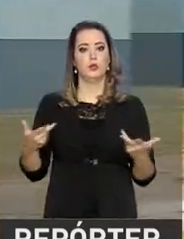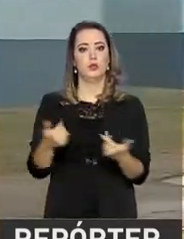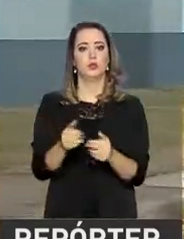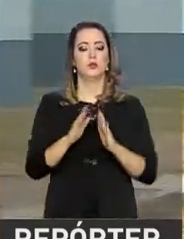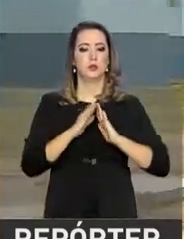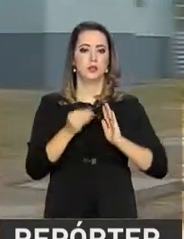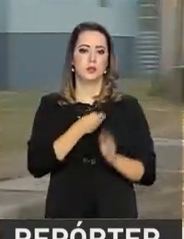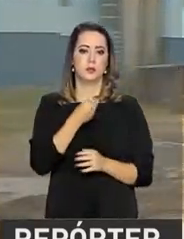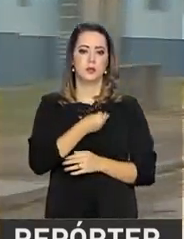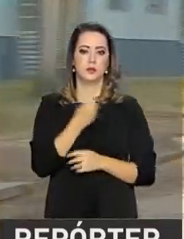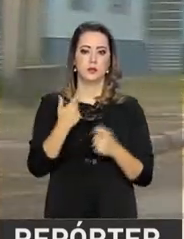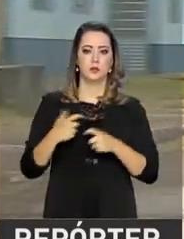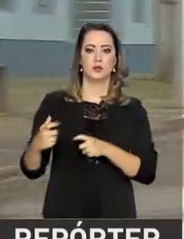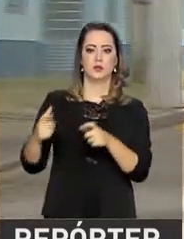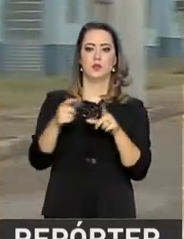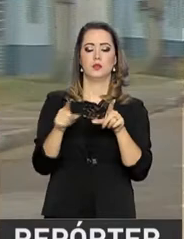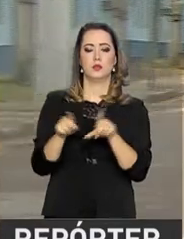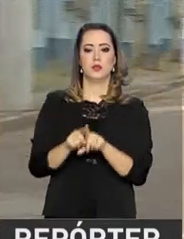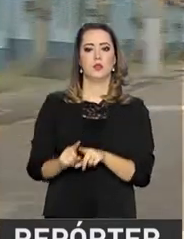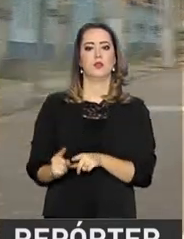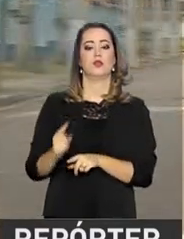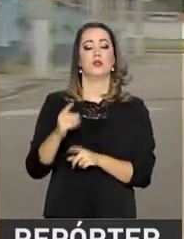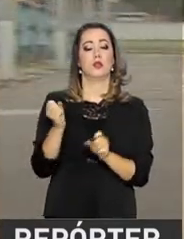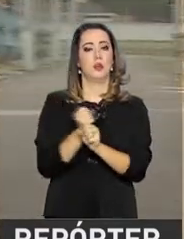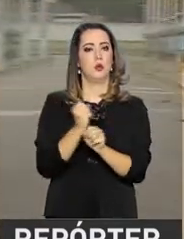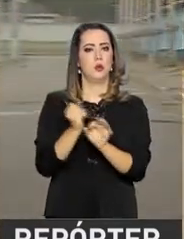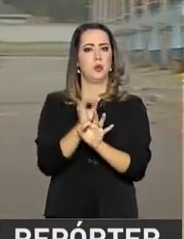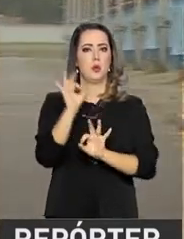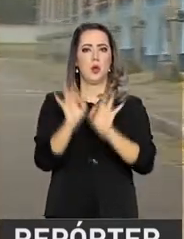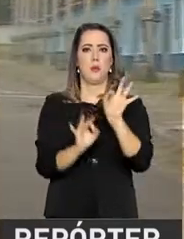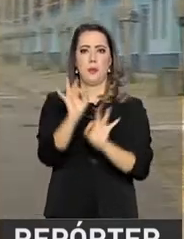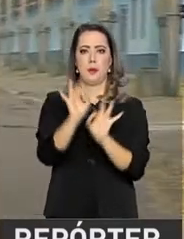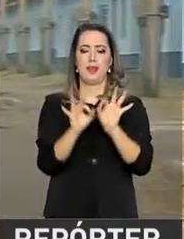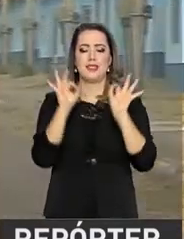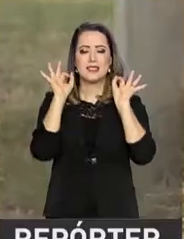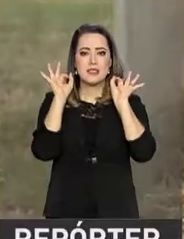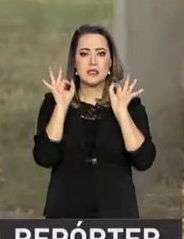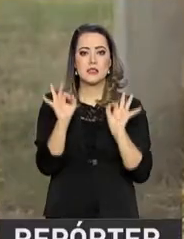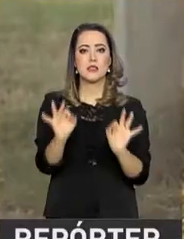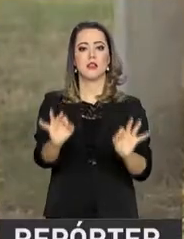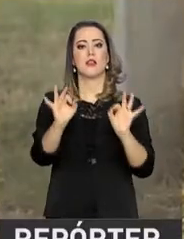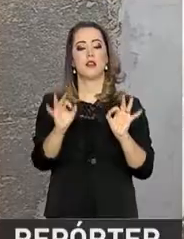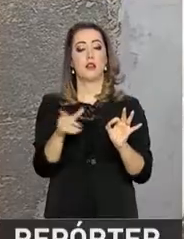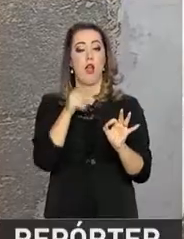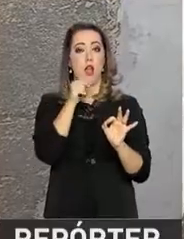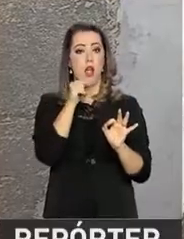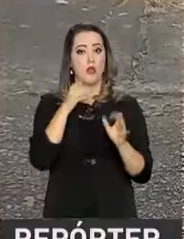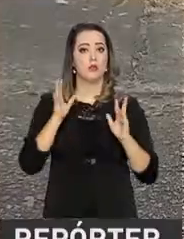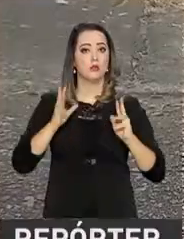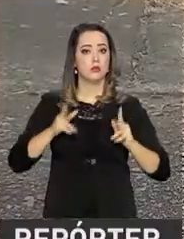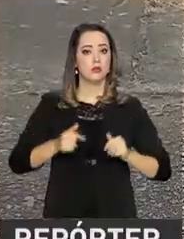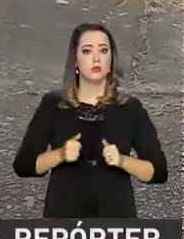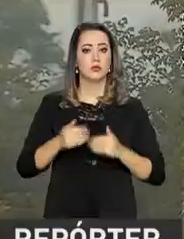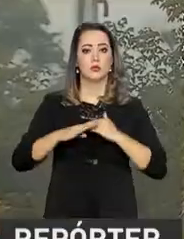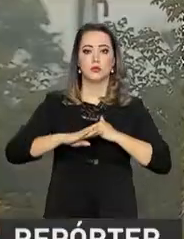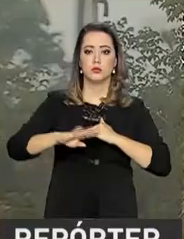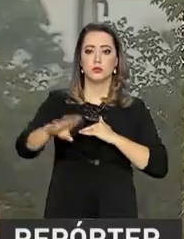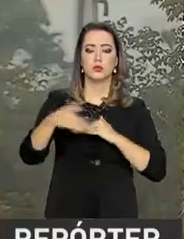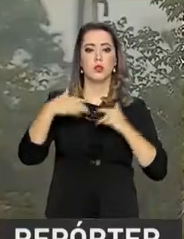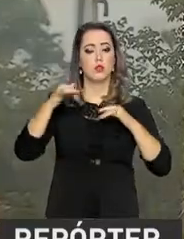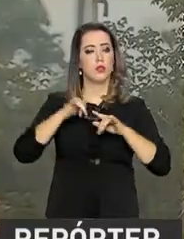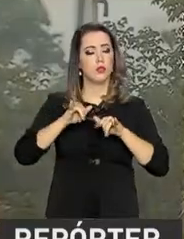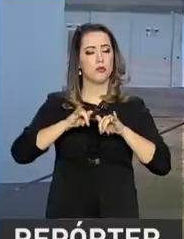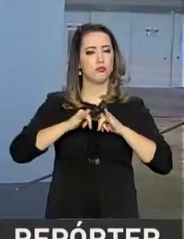minha vida o residencial nice tem infraestrutura completa pavimentação rede de água esgoto drenagem energia